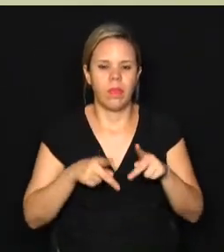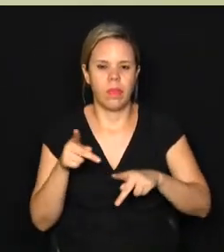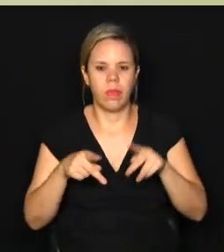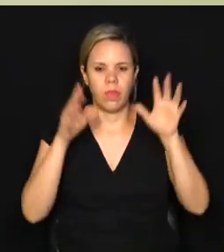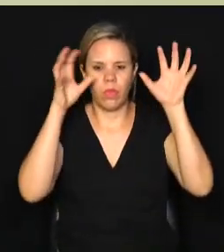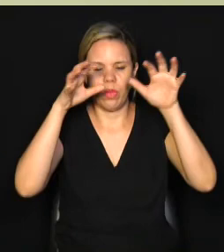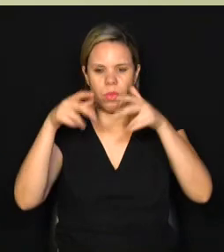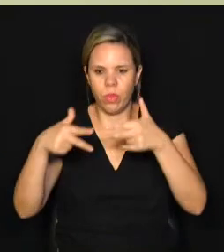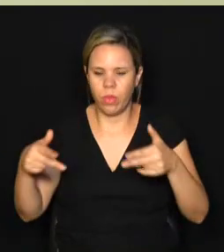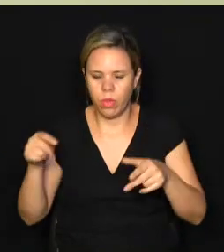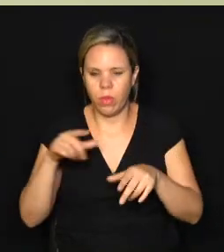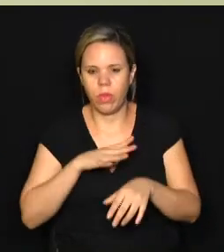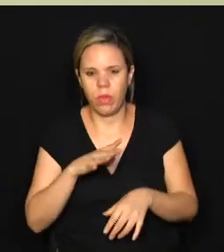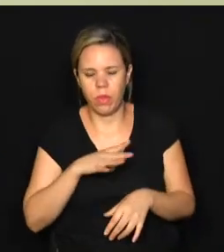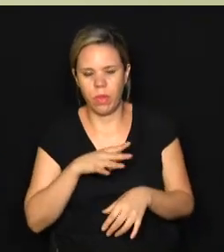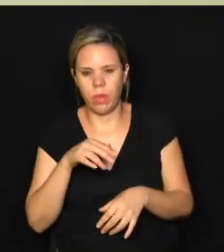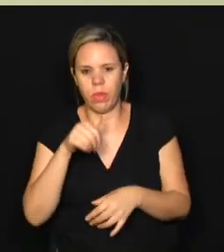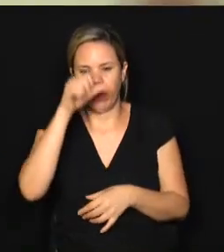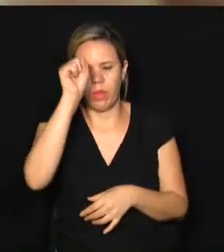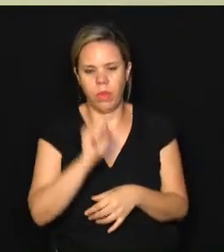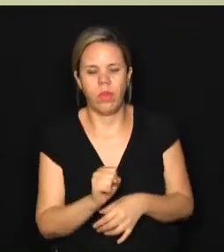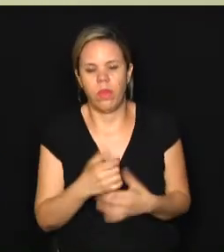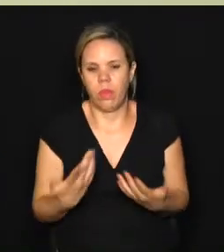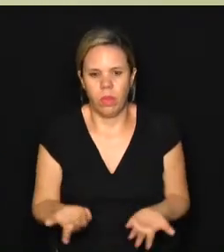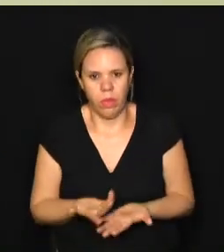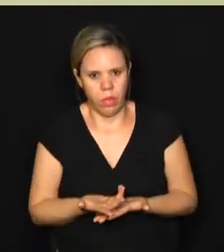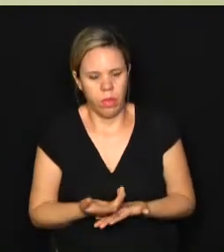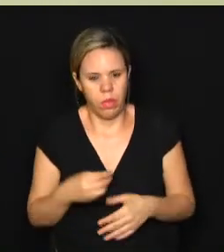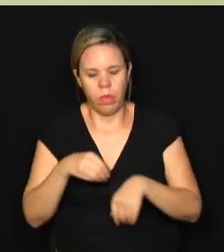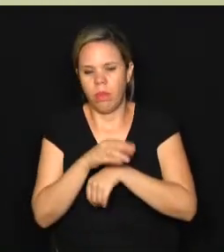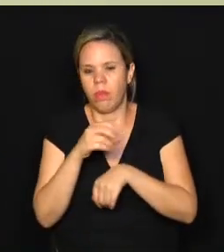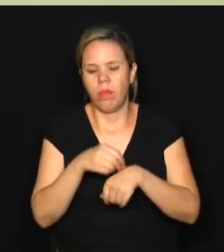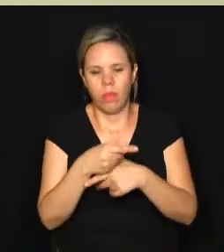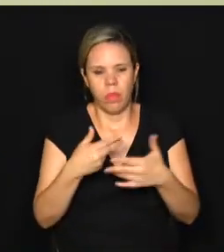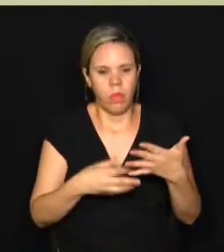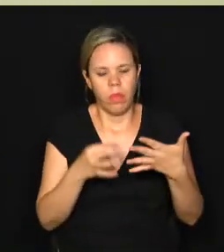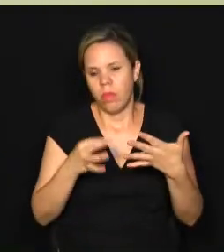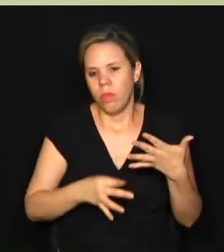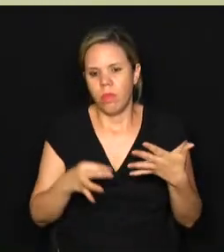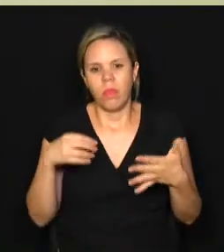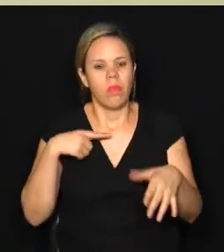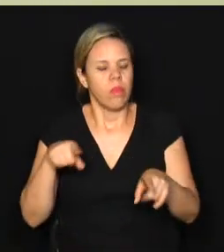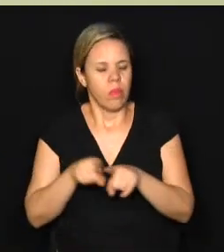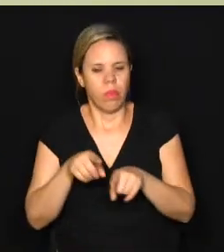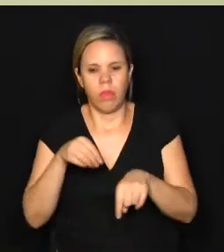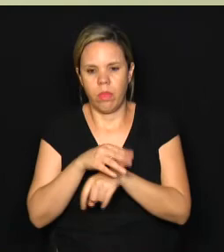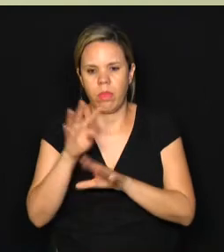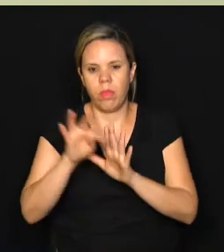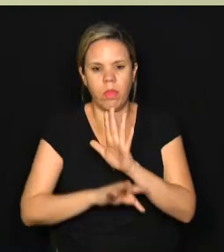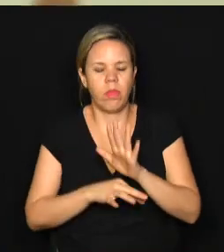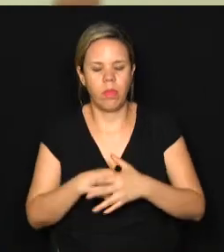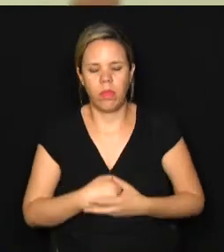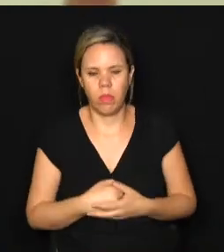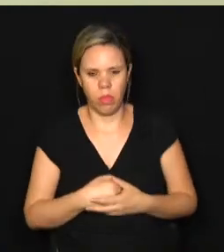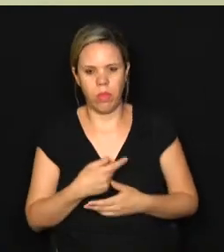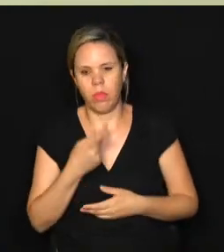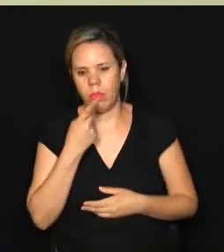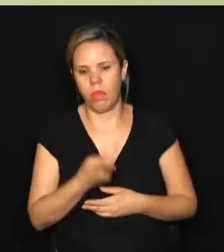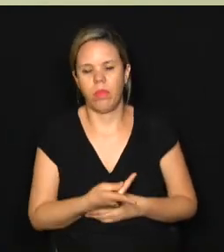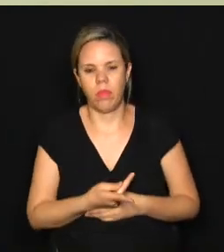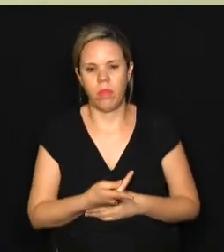recarga aqui da região sudeste. Então, a gente traz vários elementos e a gente traz também um texto que a gente fala sobre